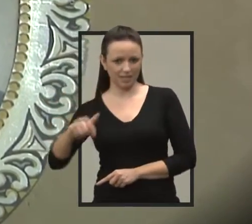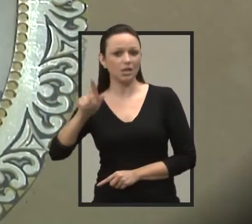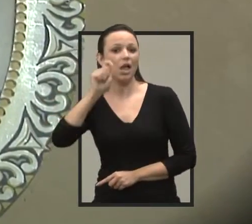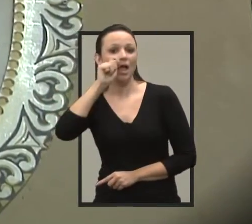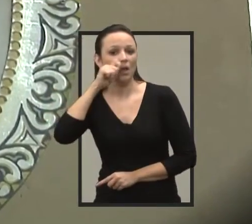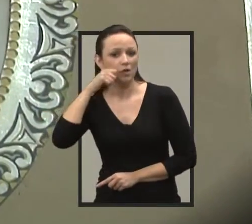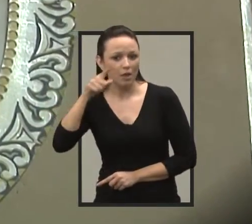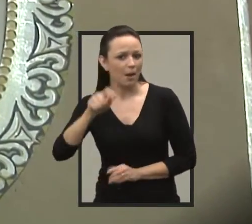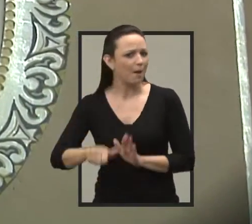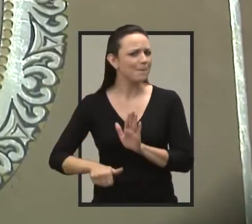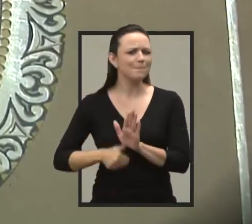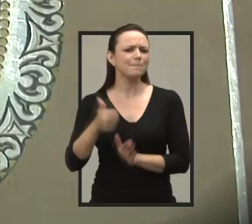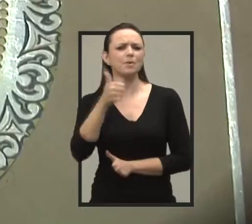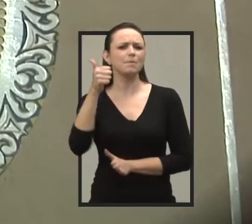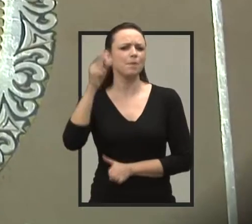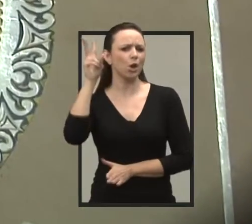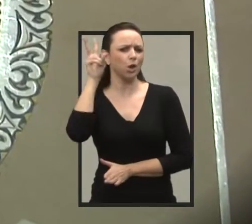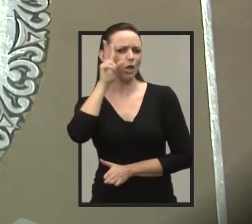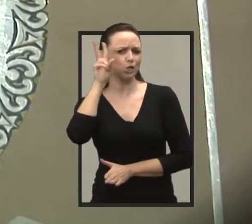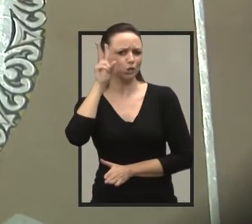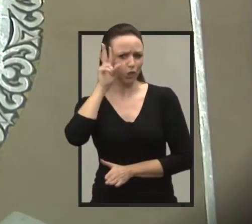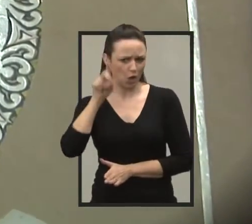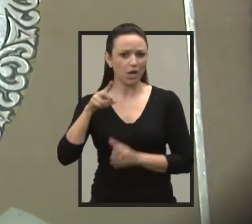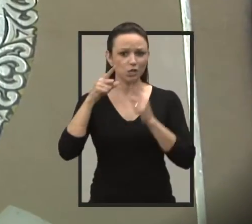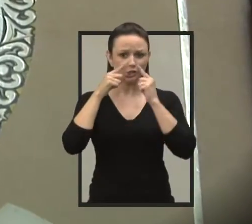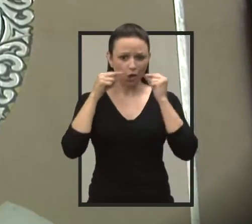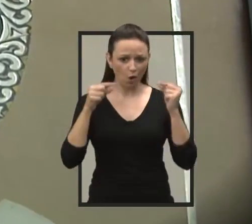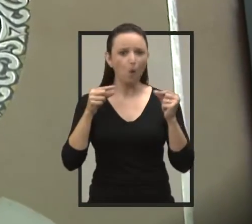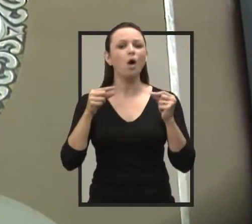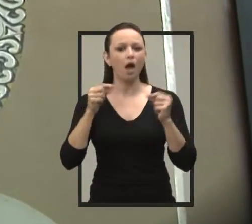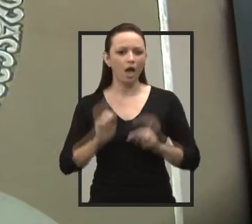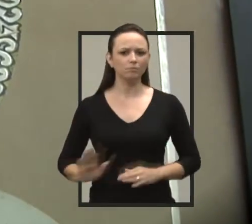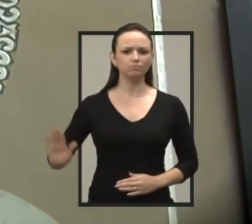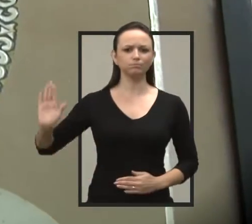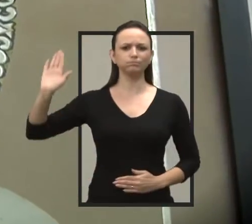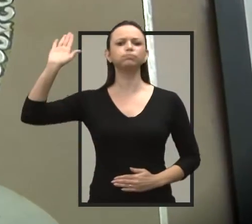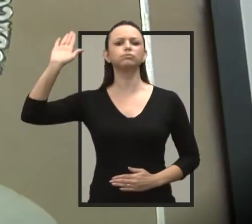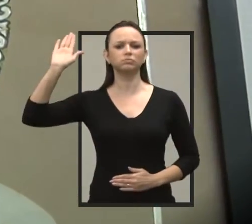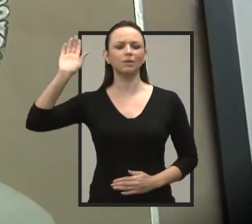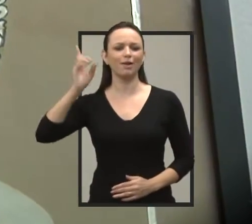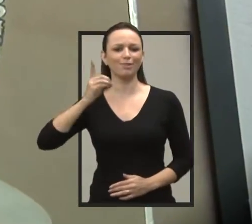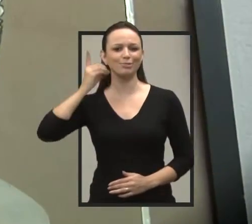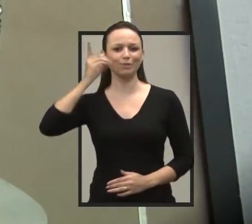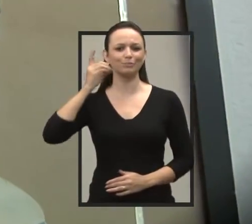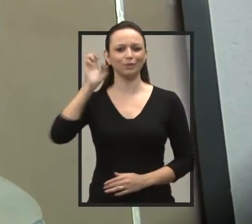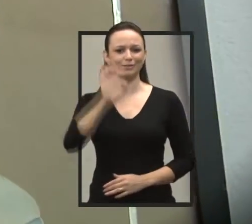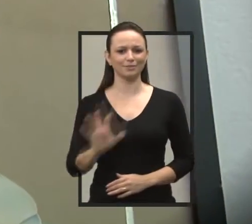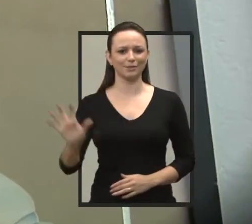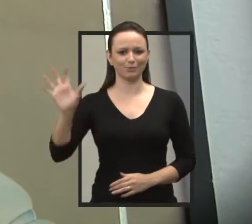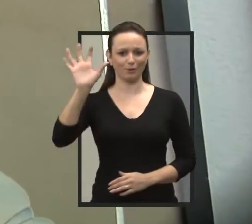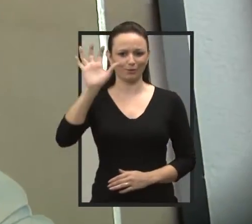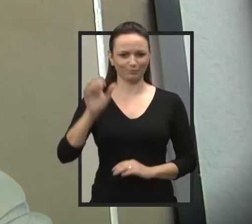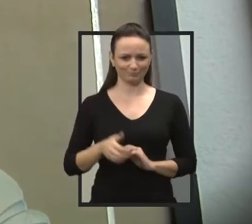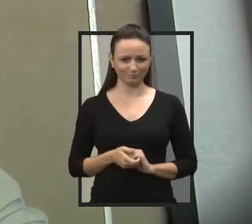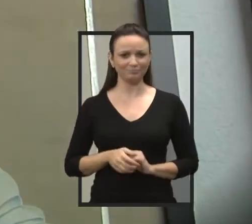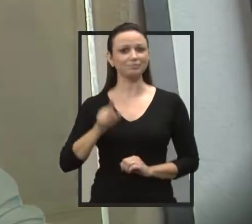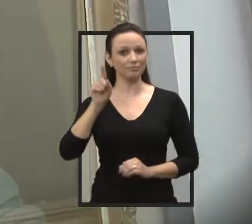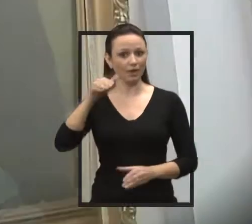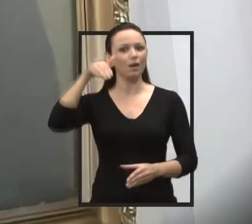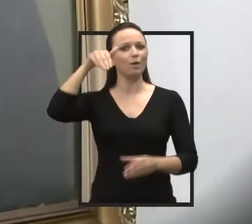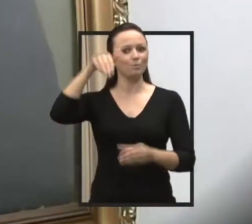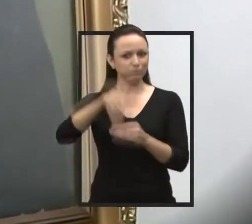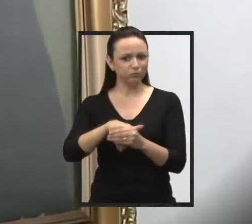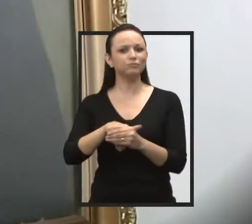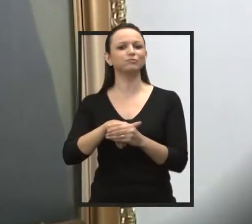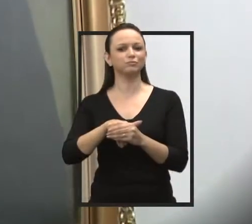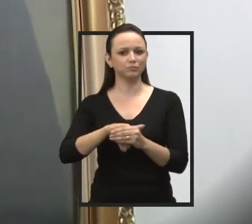Edgar foi o primeiro da história política jauense a lançar-se candidato para o cargo de deputado estadual. Foi eleito